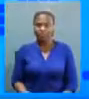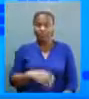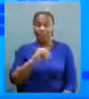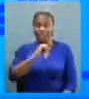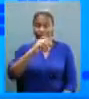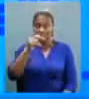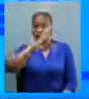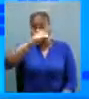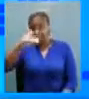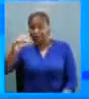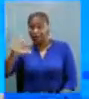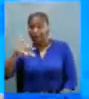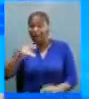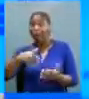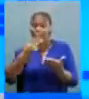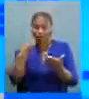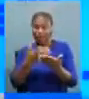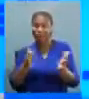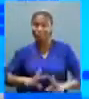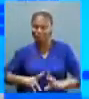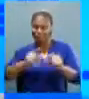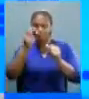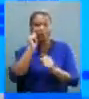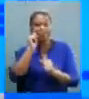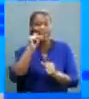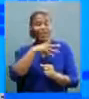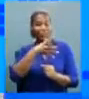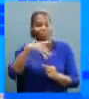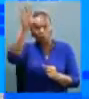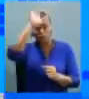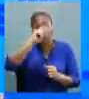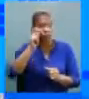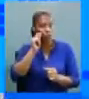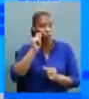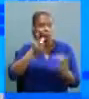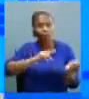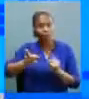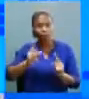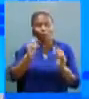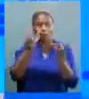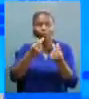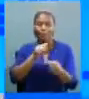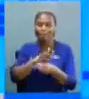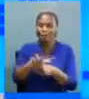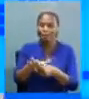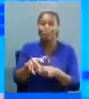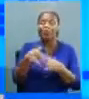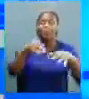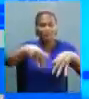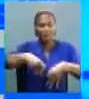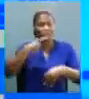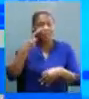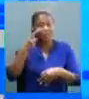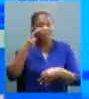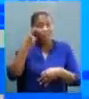Santo Antão está a dar cartas em termos de desenvolvimento turístico. Quem o diz é o ministro do Turismo, Transportes e Economia Marítima, que terminou